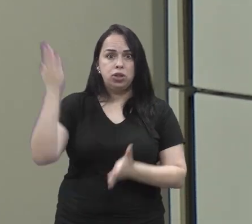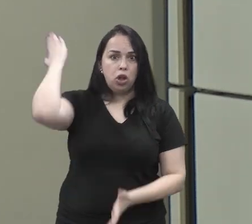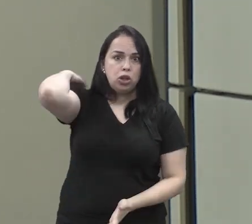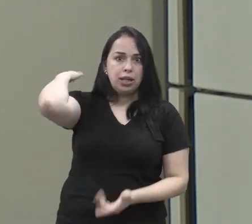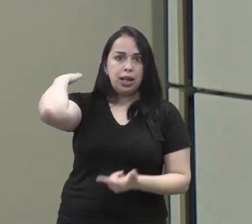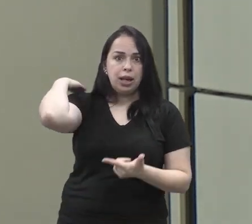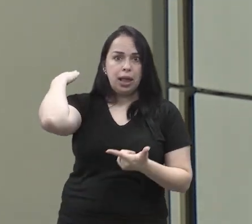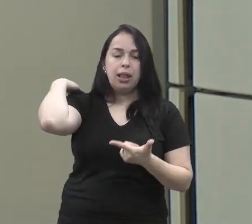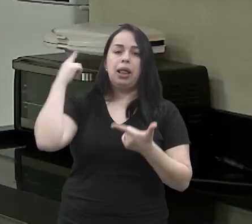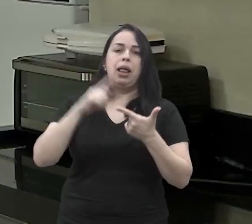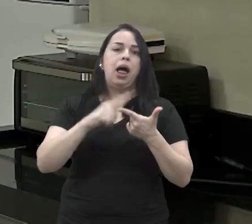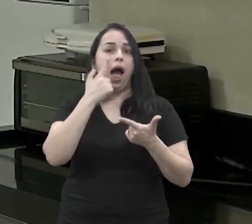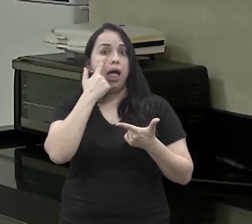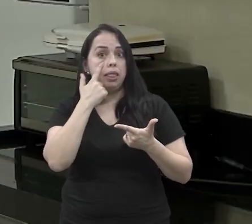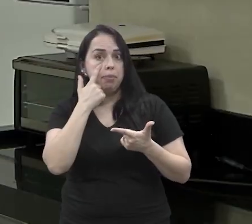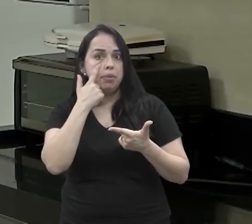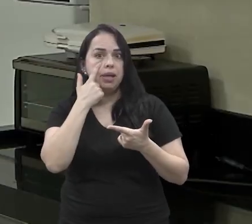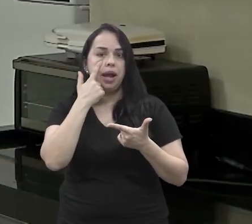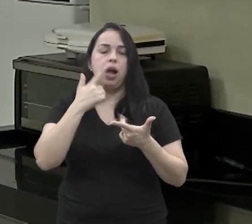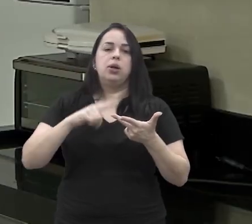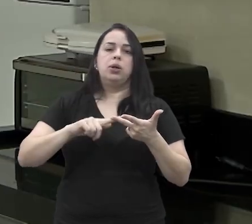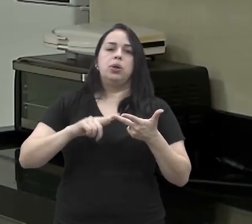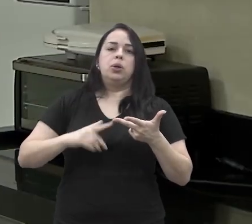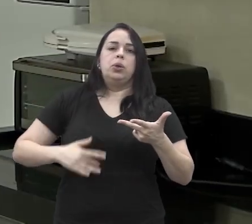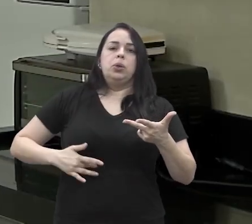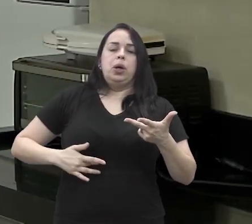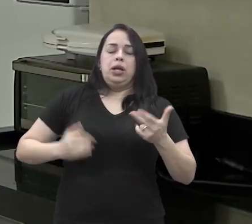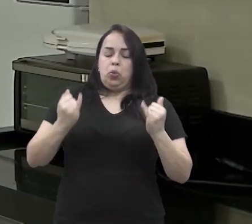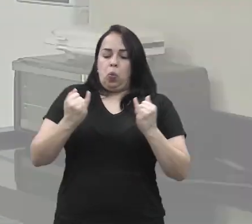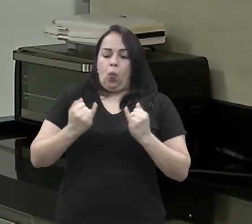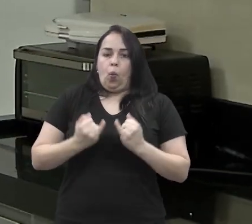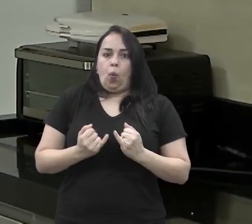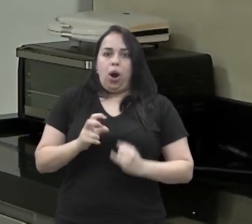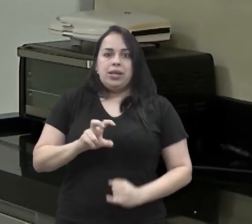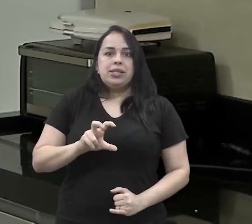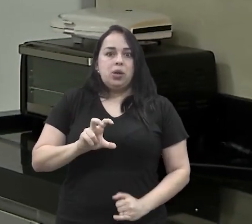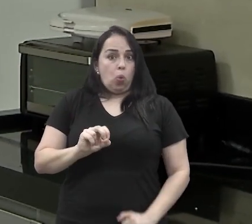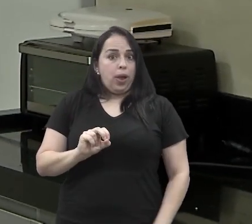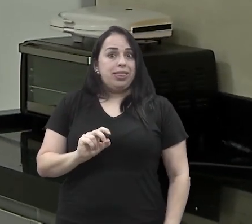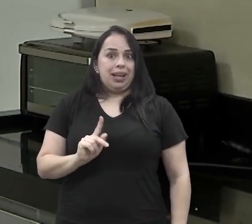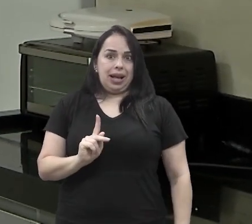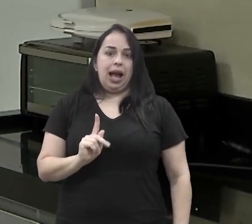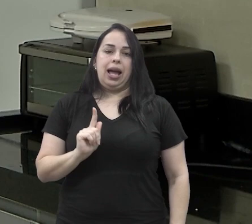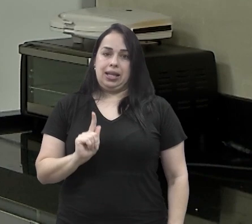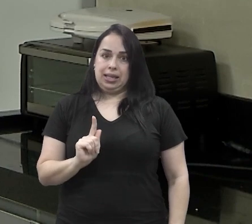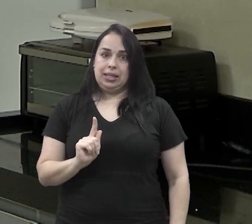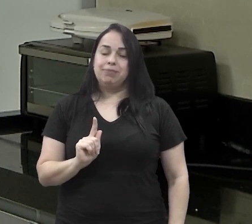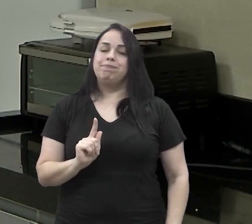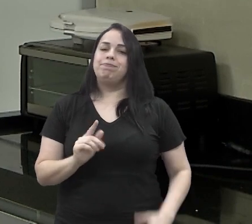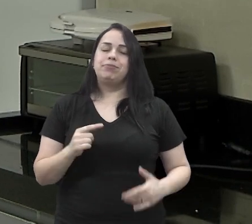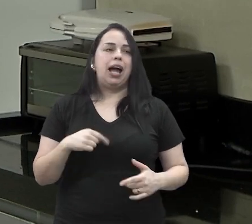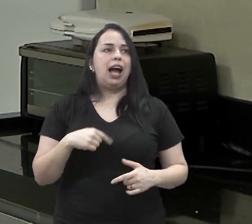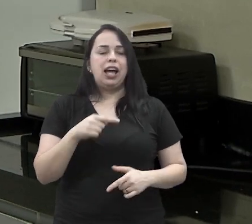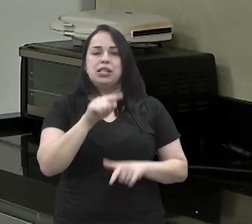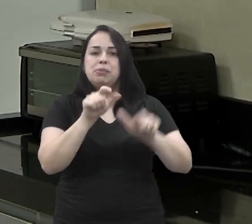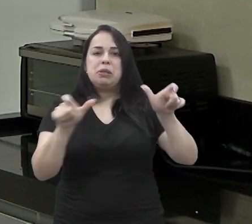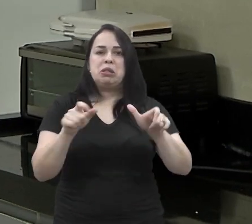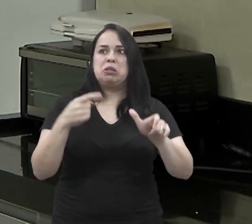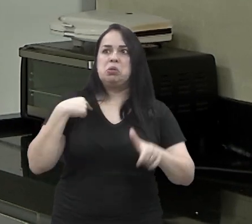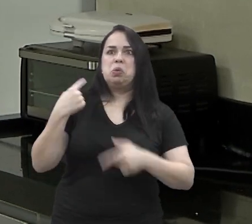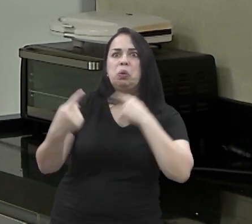da AIDS apareceram. Quando eu descobri, eu tinha pneumonia, anemia e tuberculose. Aí, desse tamanho, eu não pesei 50 quilos. Foi